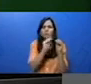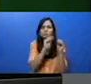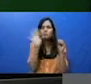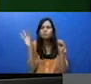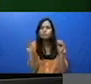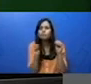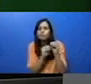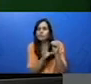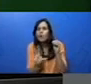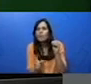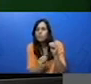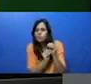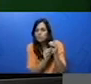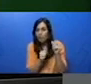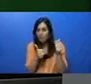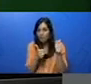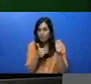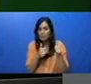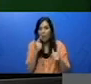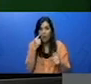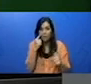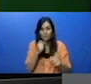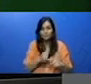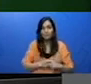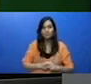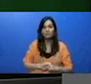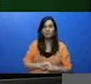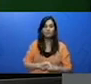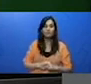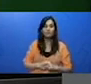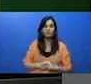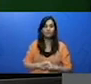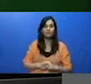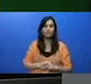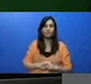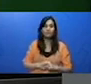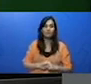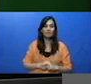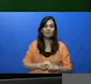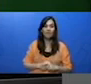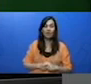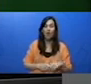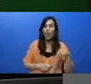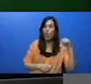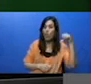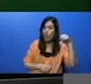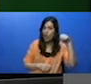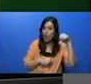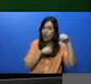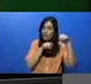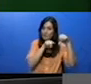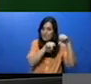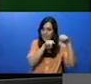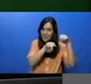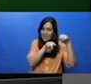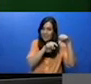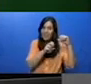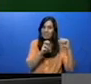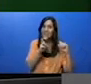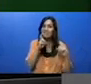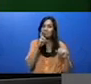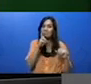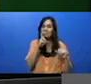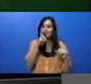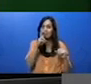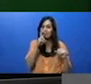fazer a decomposição, certo? Olha lá. Então, ó, 9 milhares, 5 centenas,